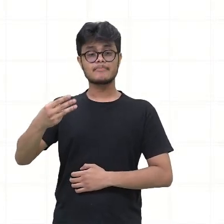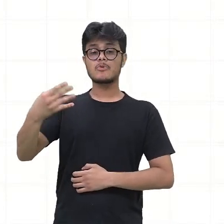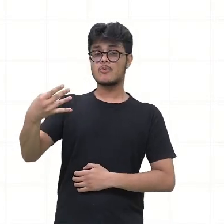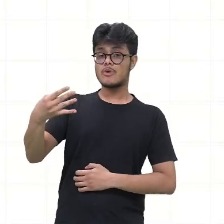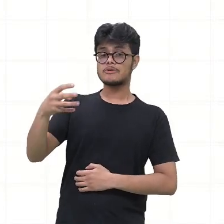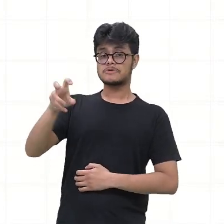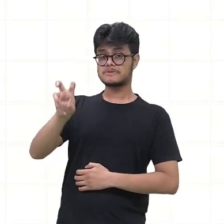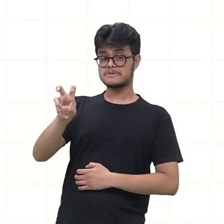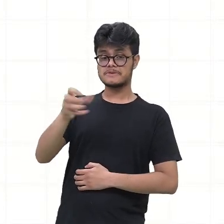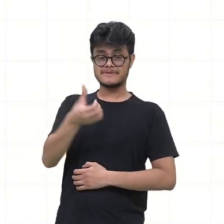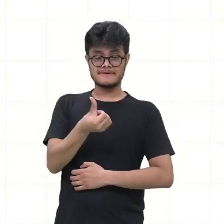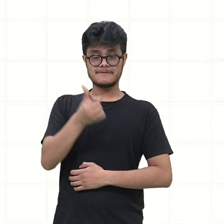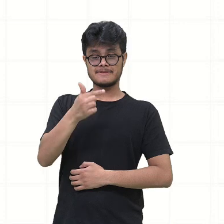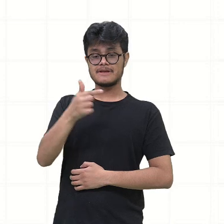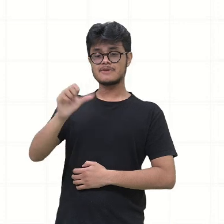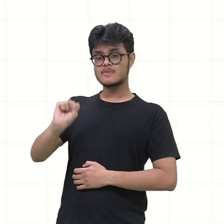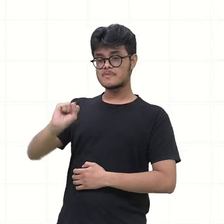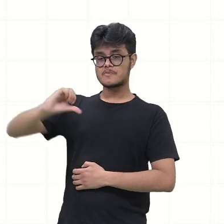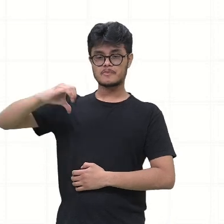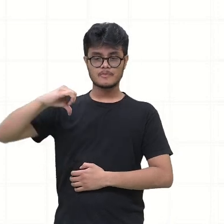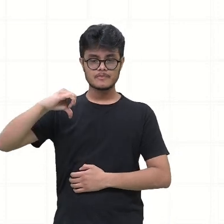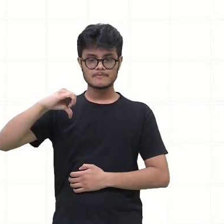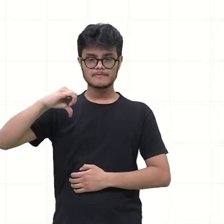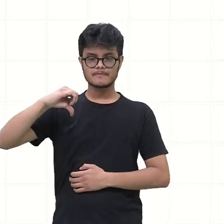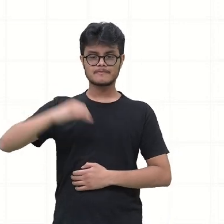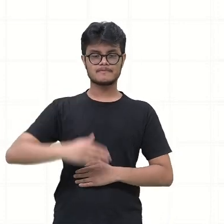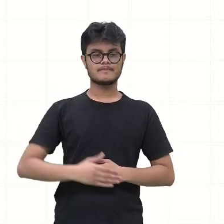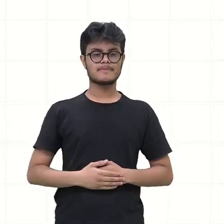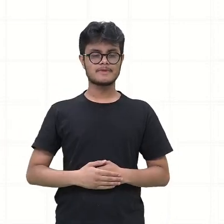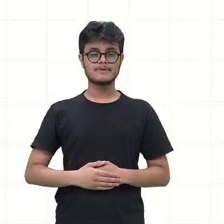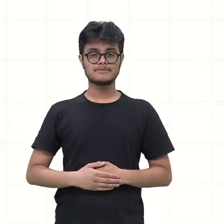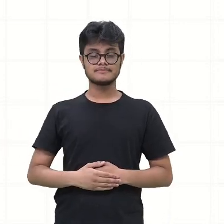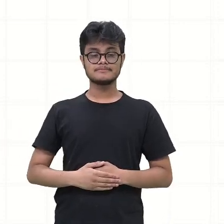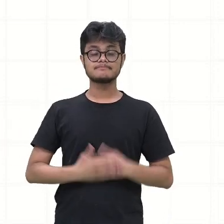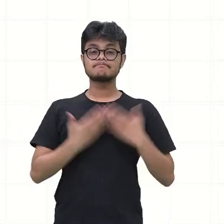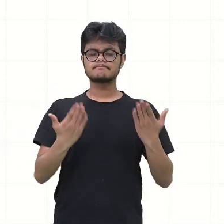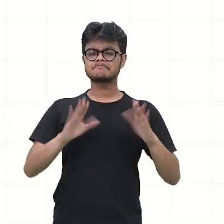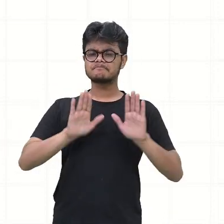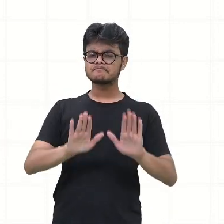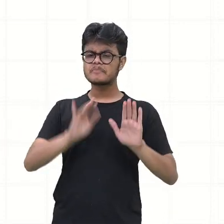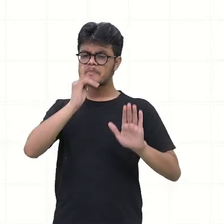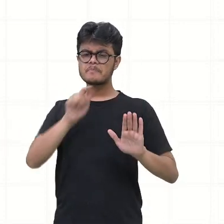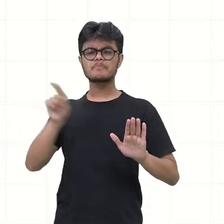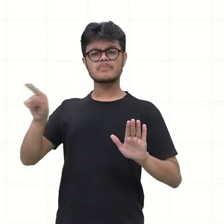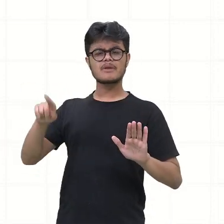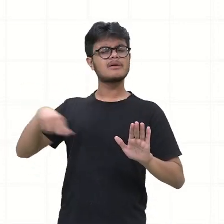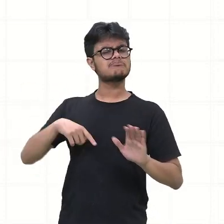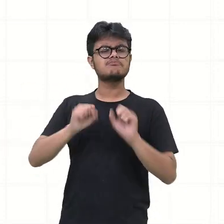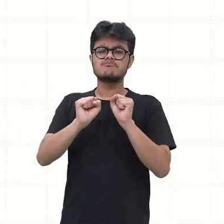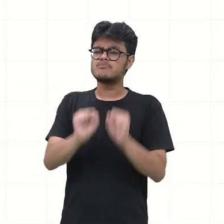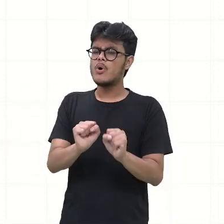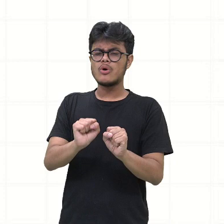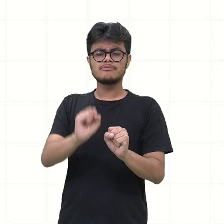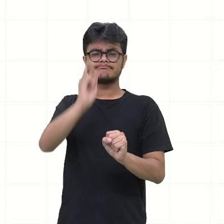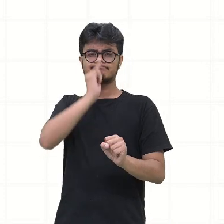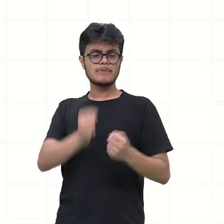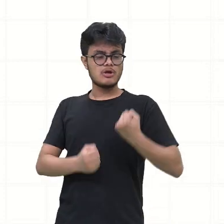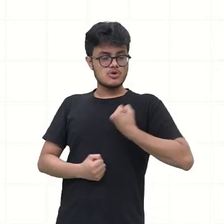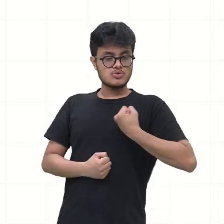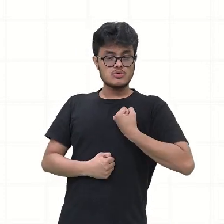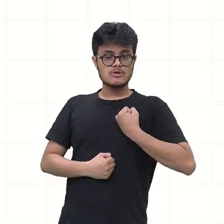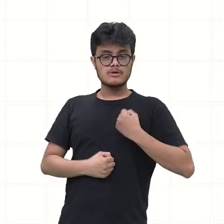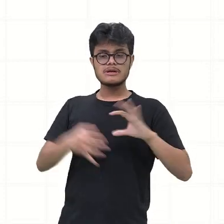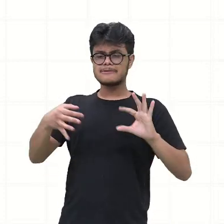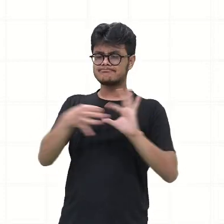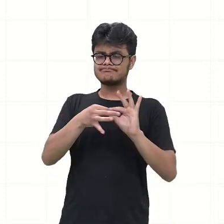o 4, o 5, o 6, o 7, o 8, o 9. E aqui eu posso seguir. Esses números vão até